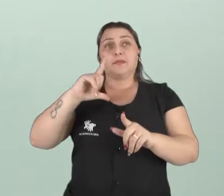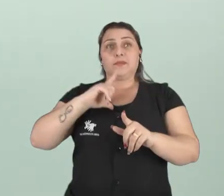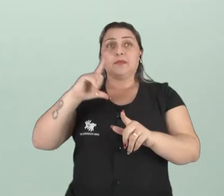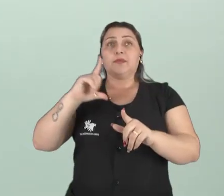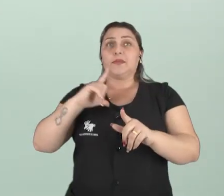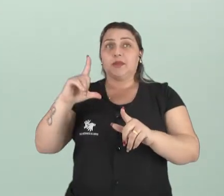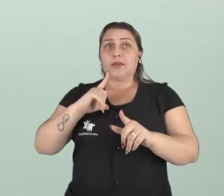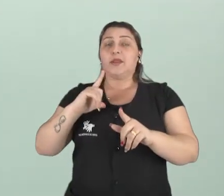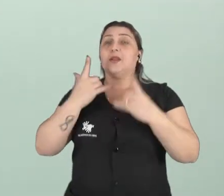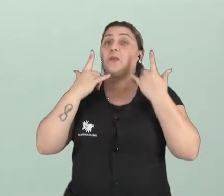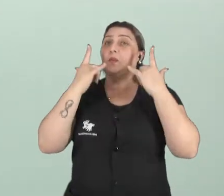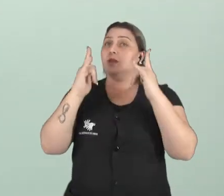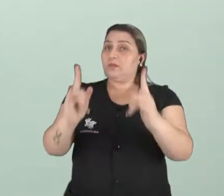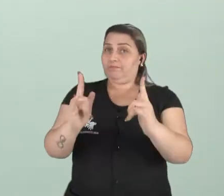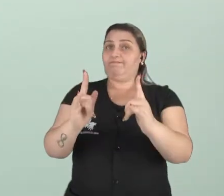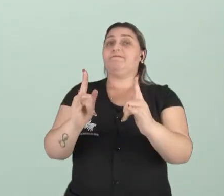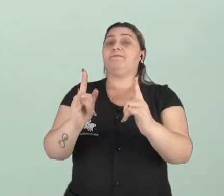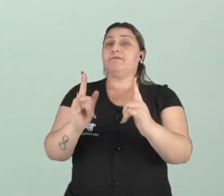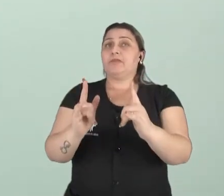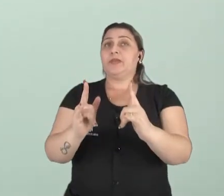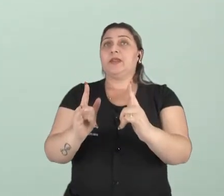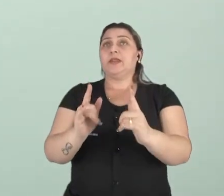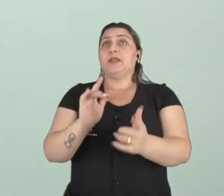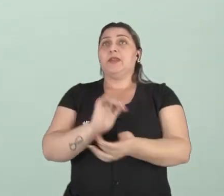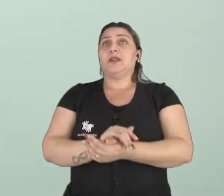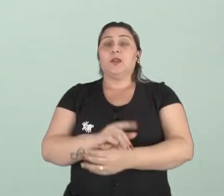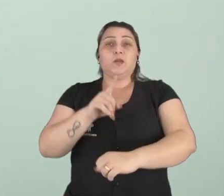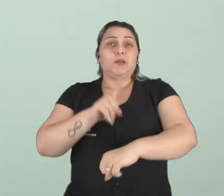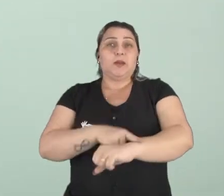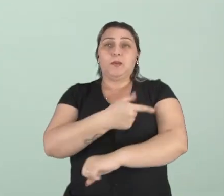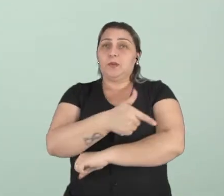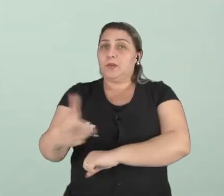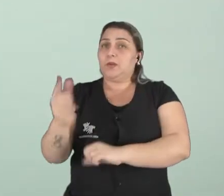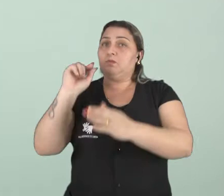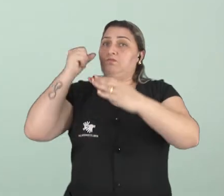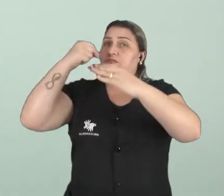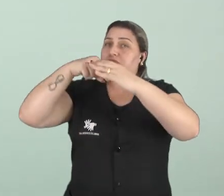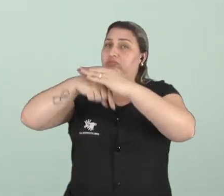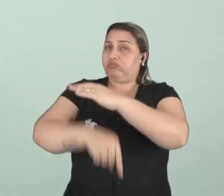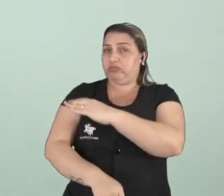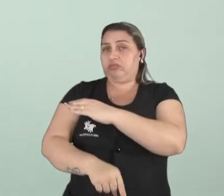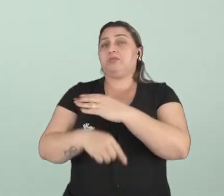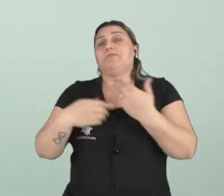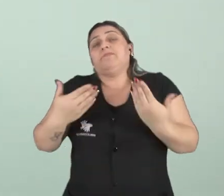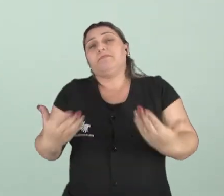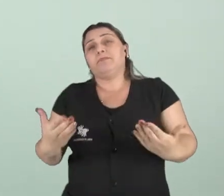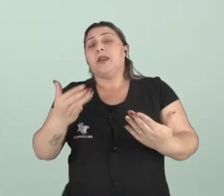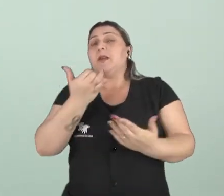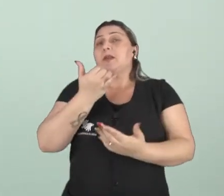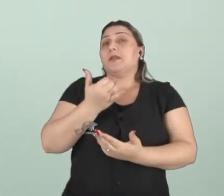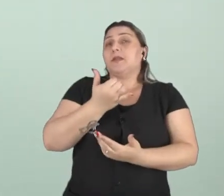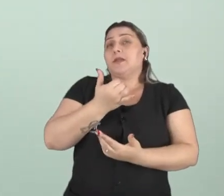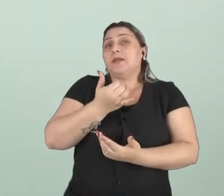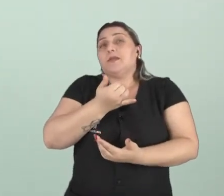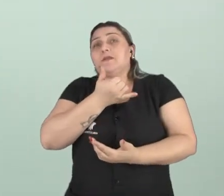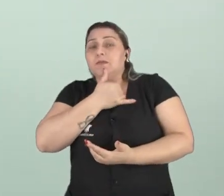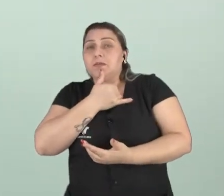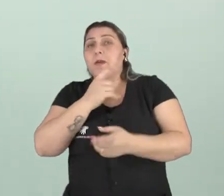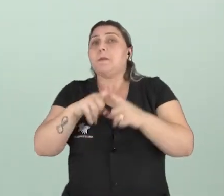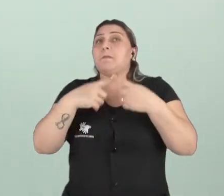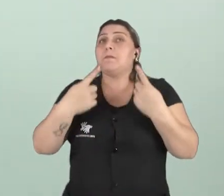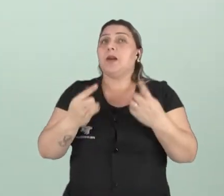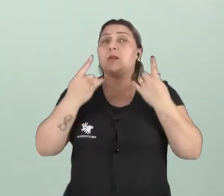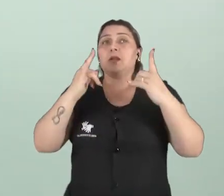reação dos bolivianos, uma história aí que, infelizmente, pelo nosso tempo, a gente não pode discutir melhor sobre ela, mas os bolivianos, eles